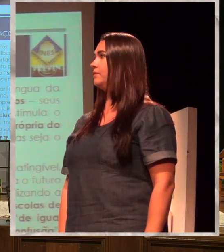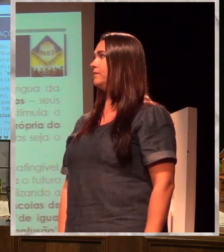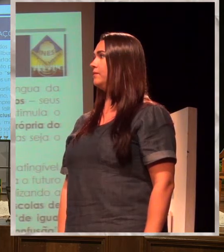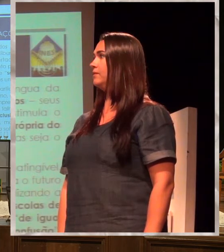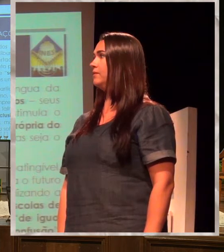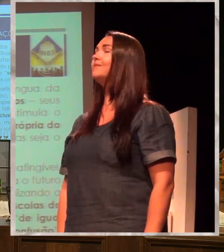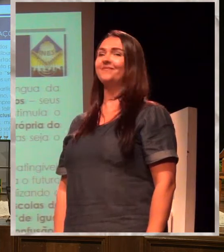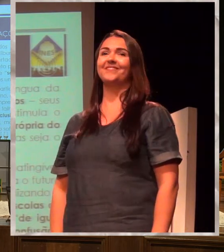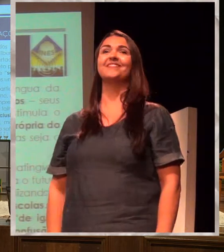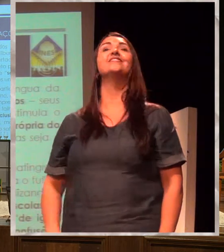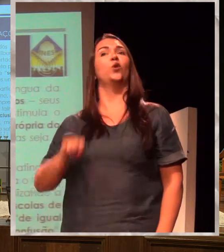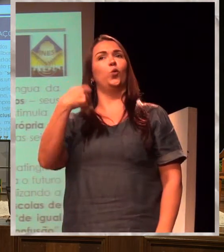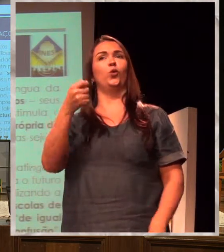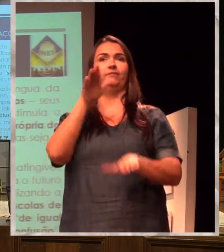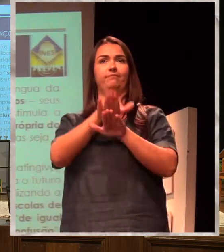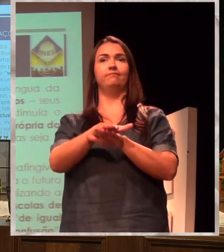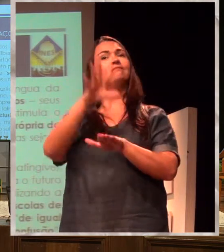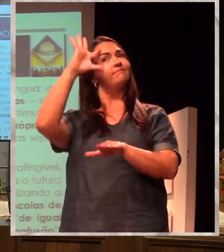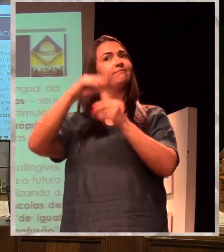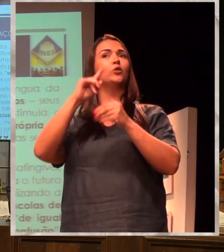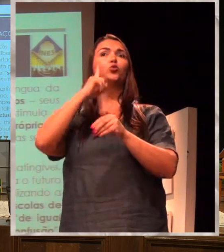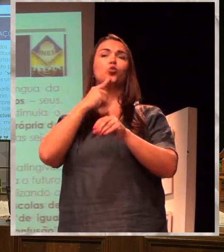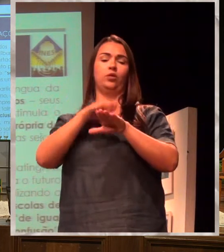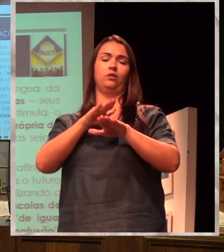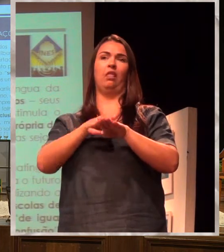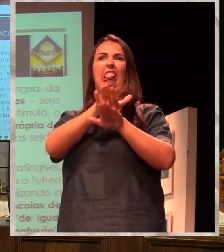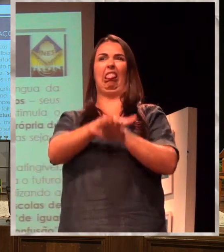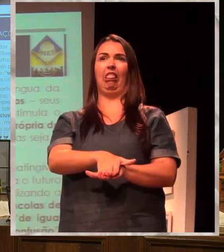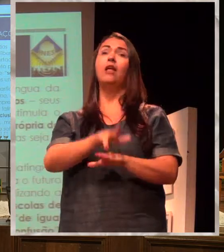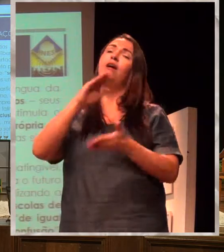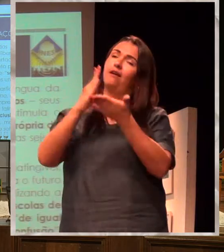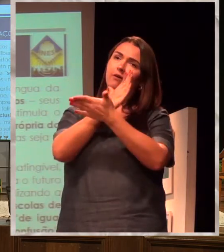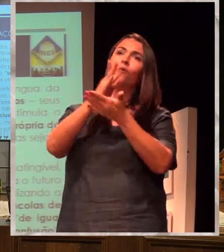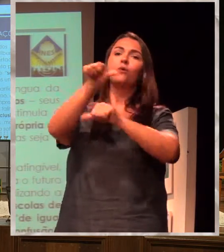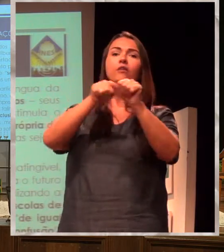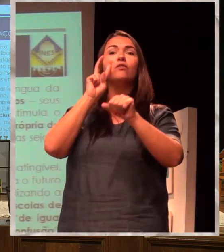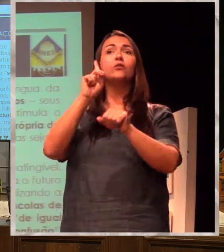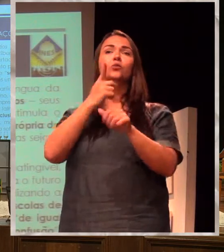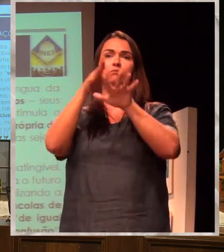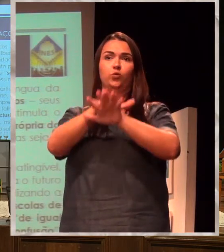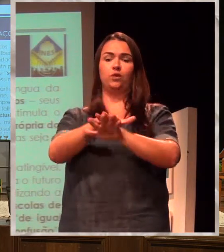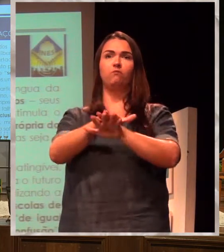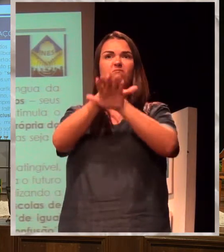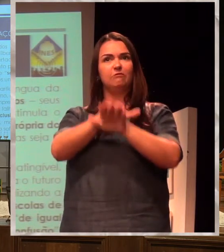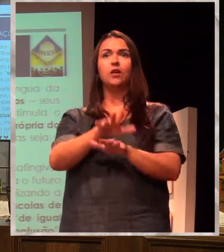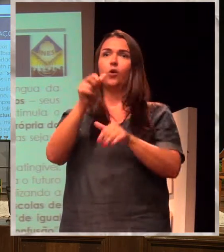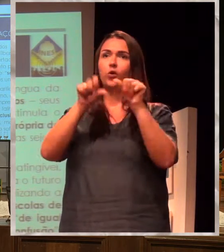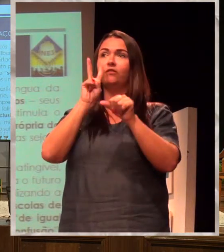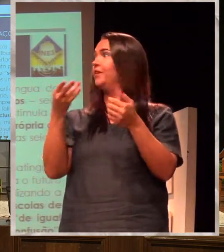o surdo achatado, né? E alguns já não, já veem a inclusão como